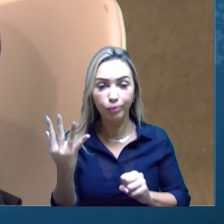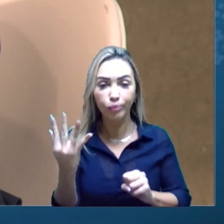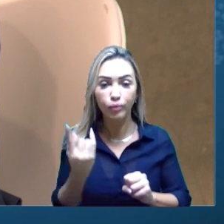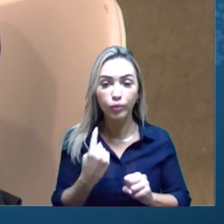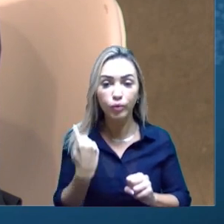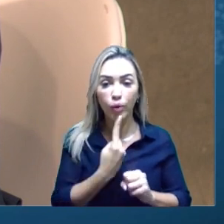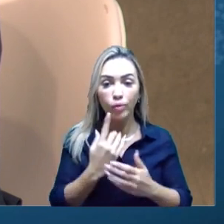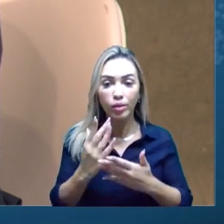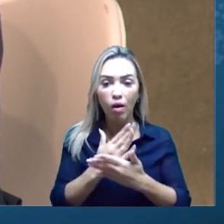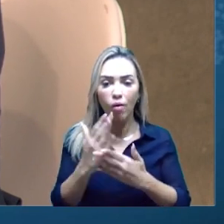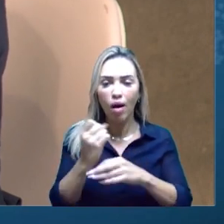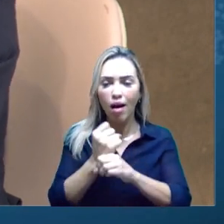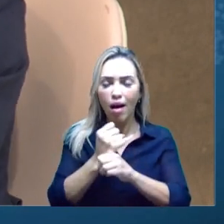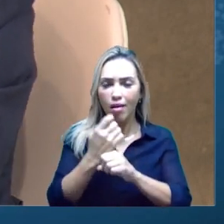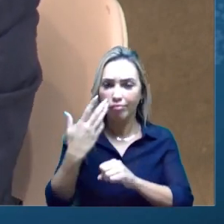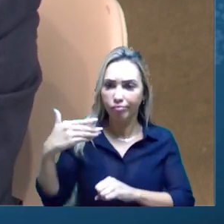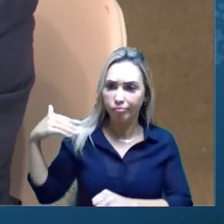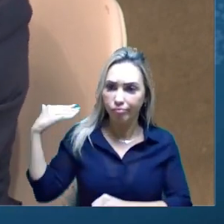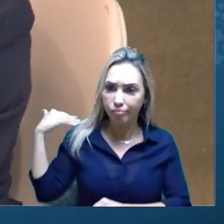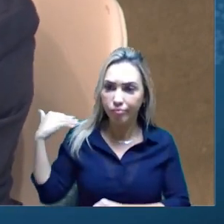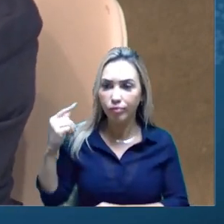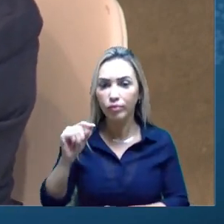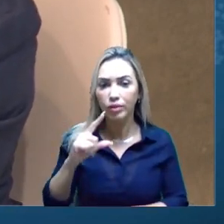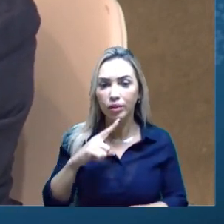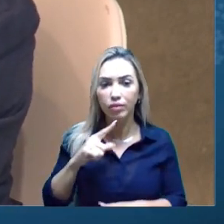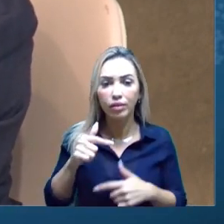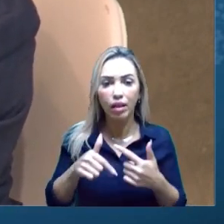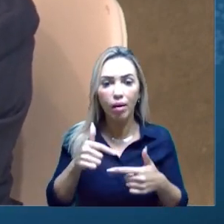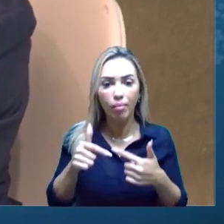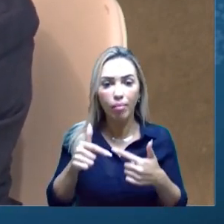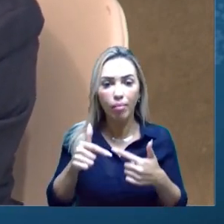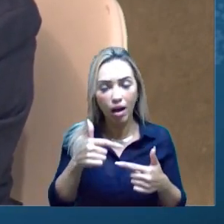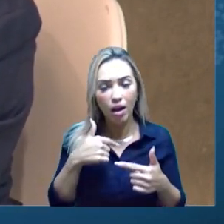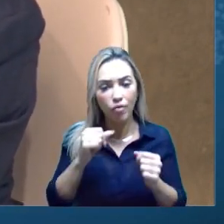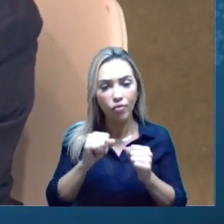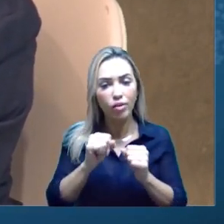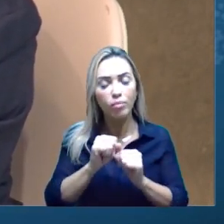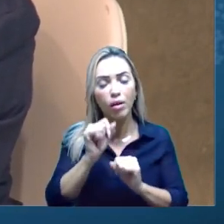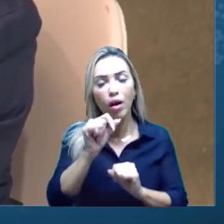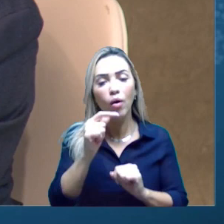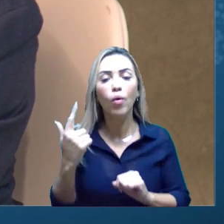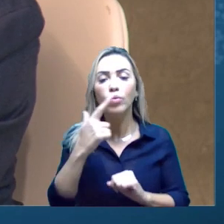Alguns anos atrás, eu fiz trabalho no FAST